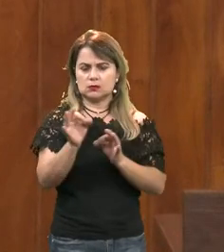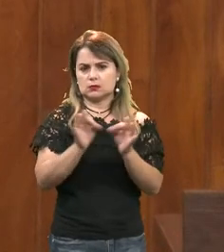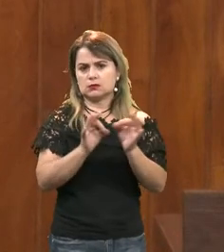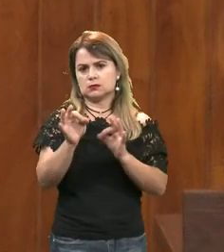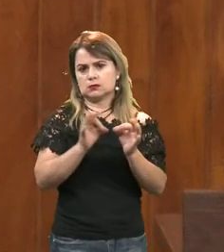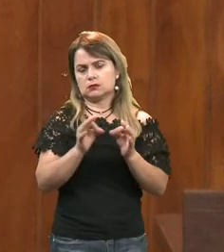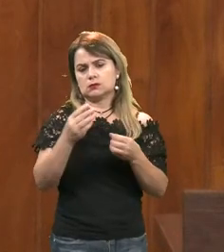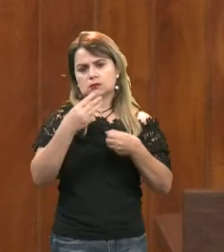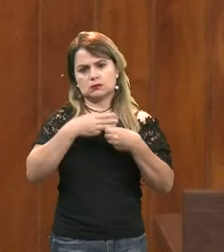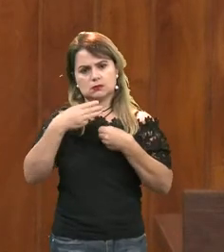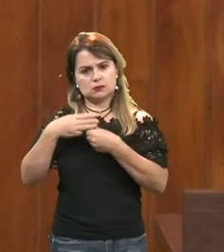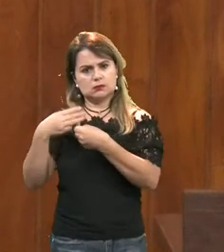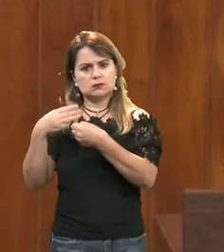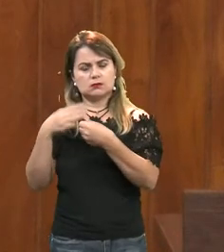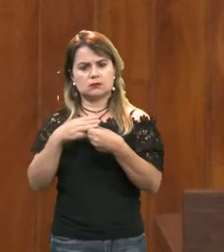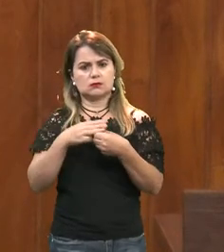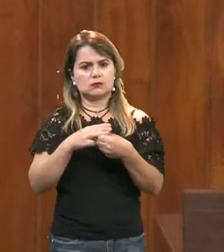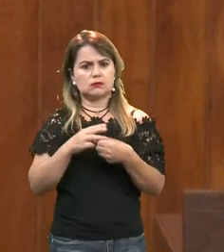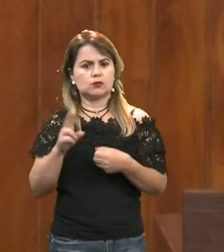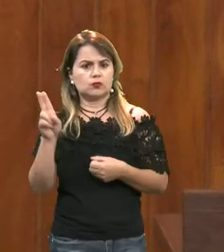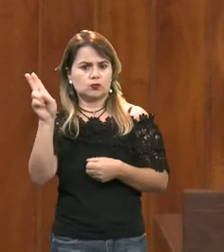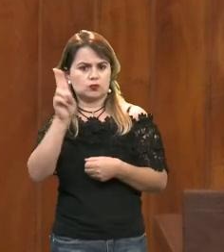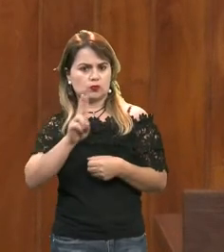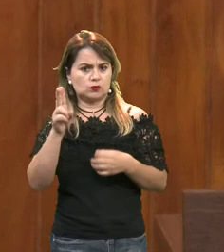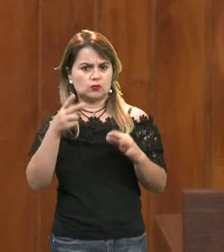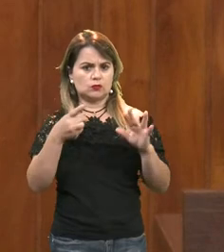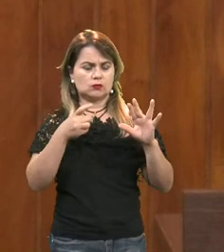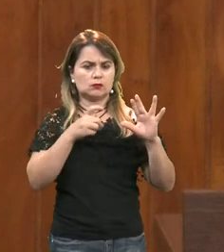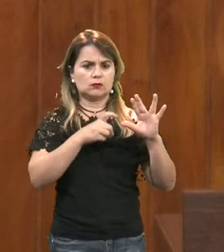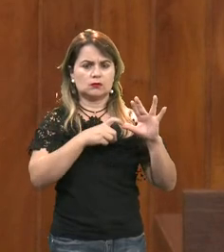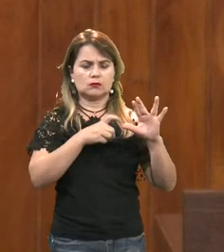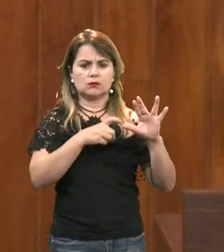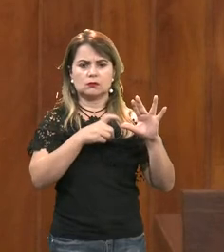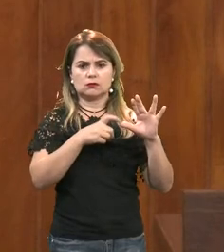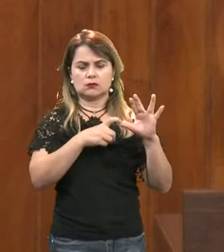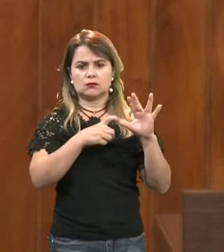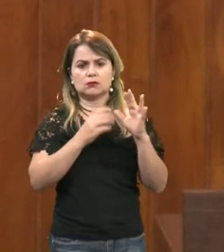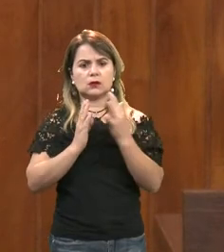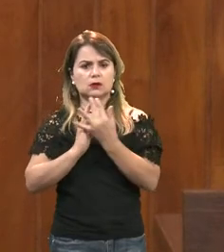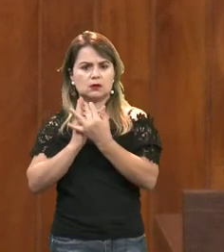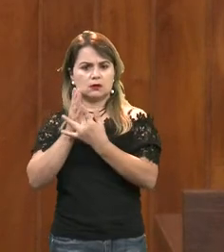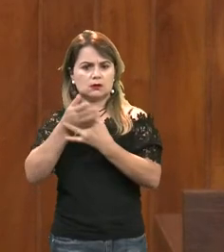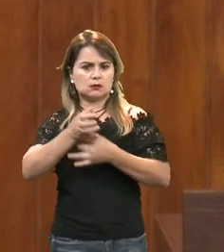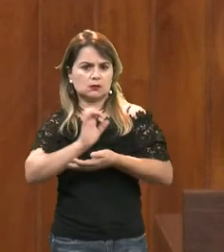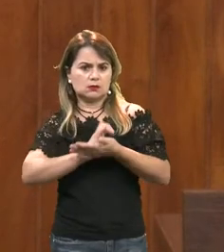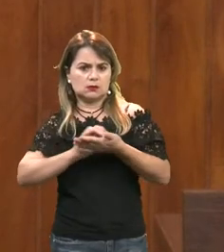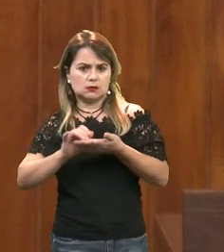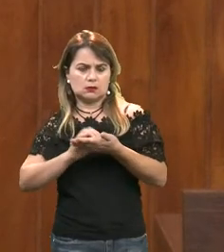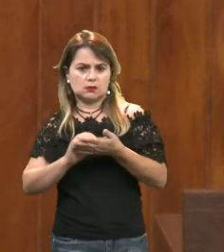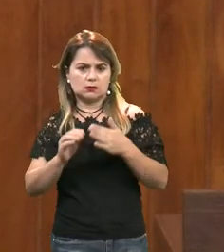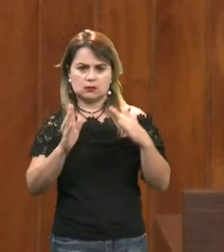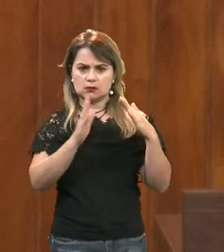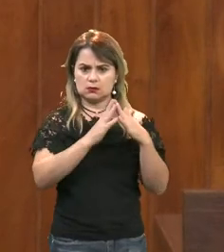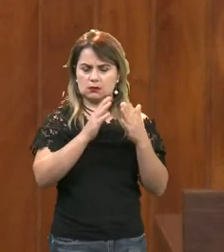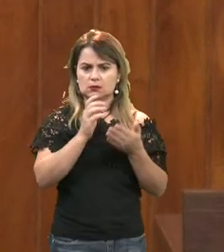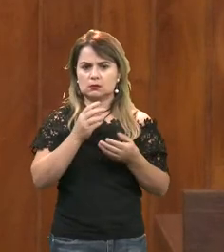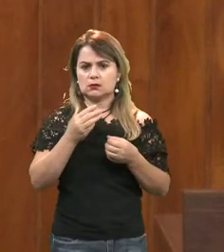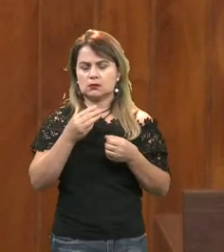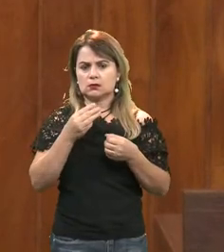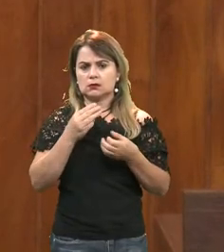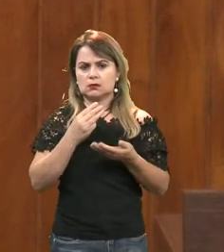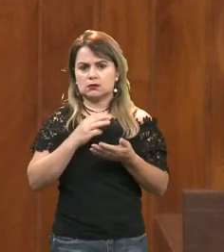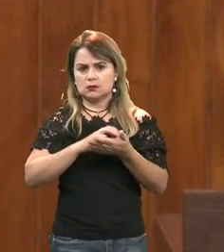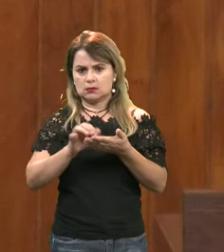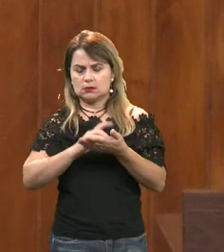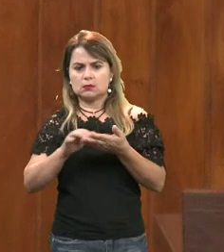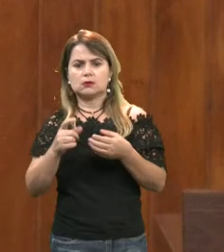plano municipal de uso medicinal de cannabis por meio das secretarias municipais.